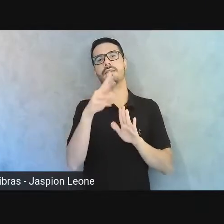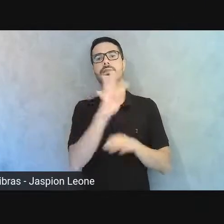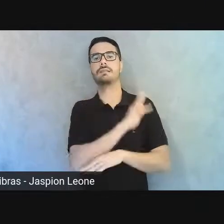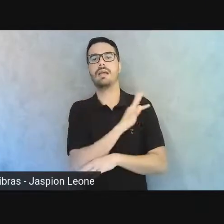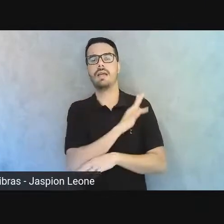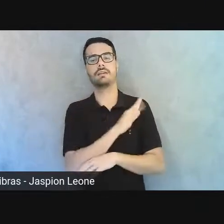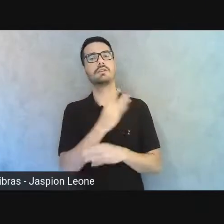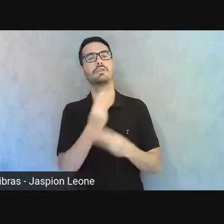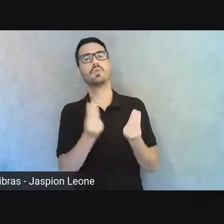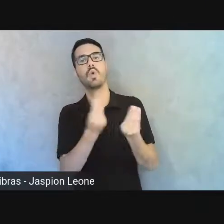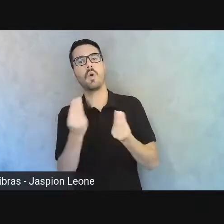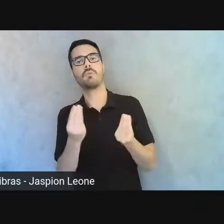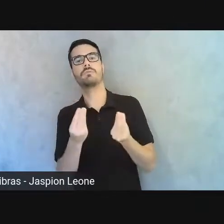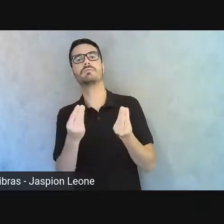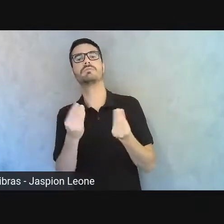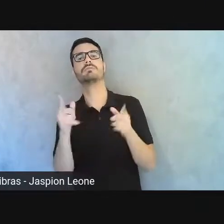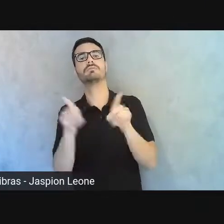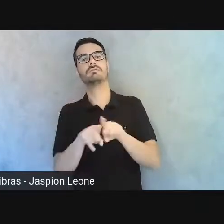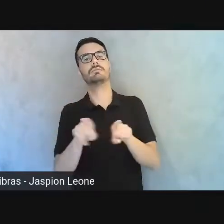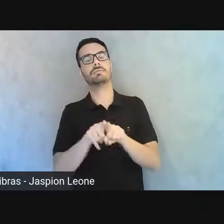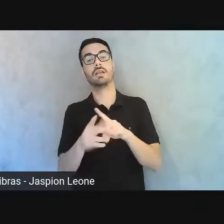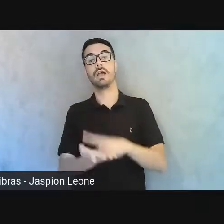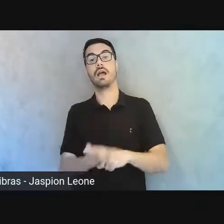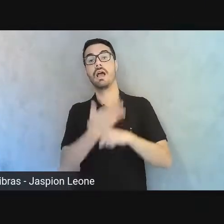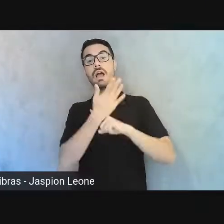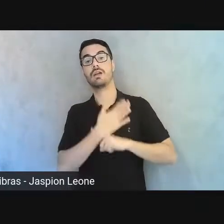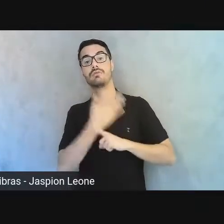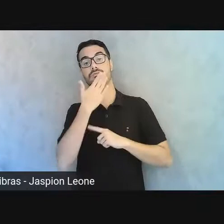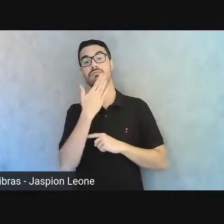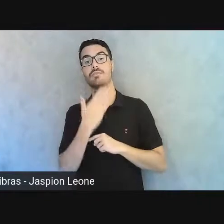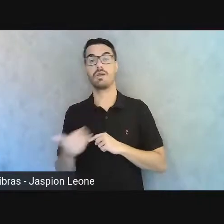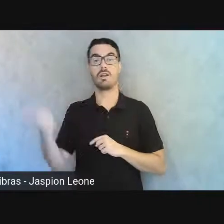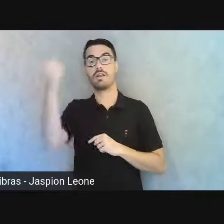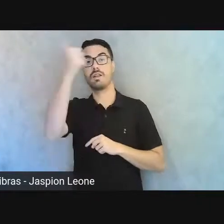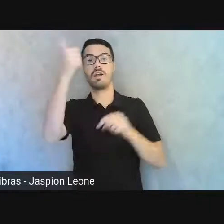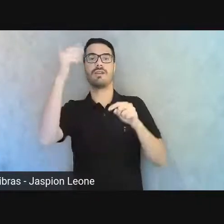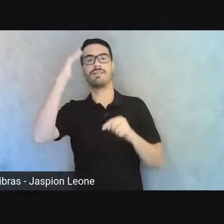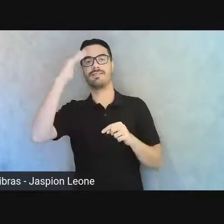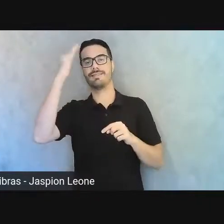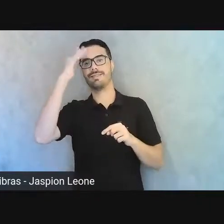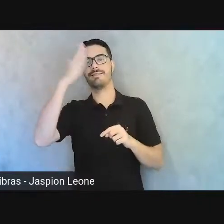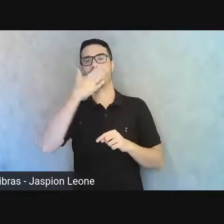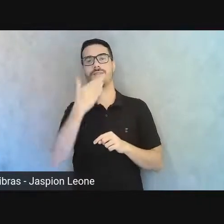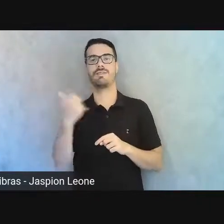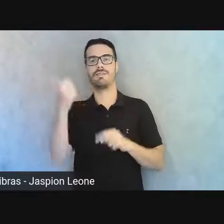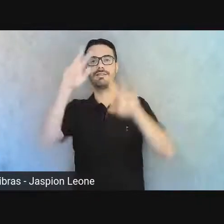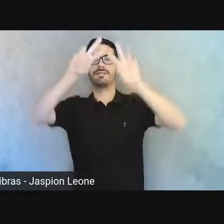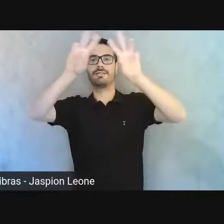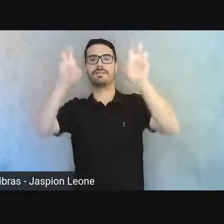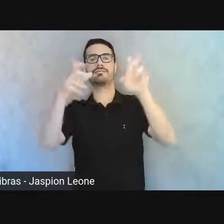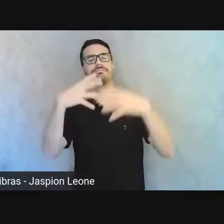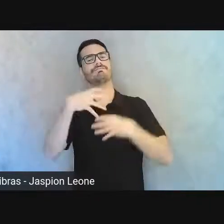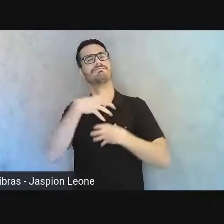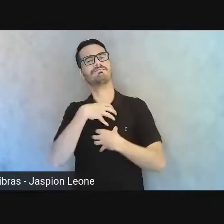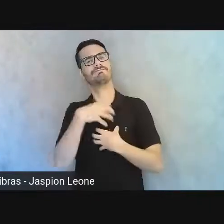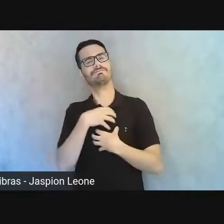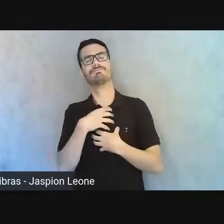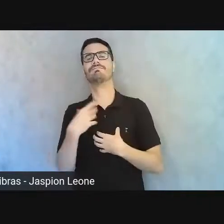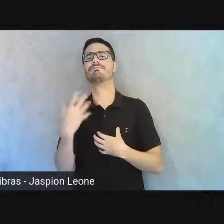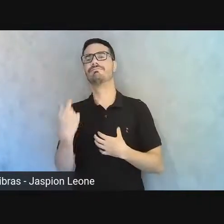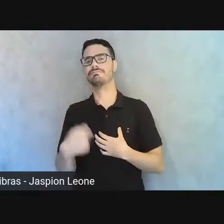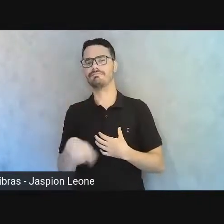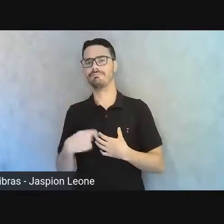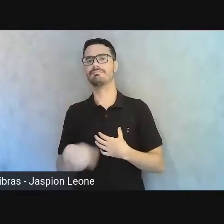eles, o que ajudou a entender melhor o tema. Mas ainda assim, eu senti a necessidade